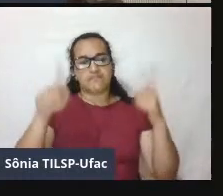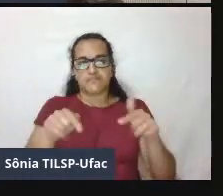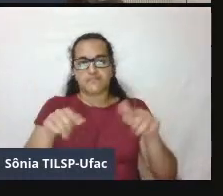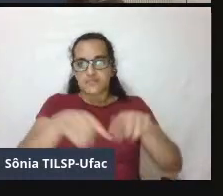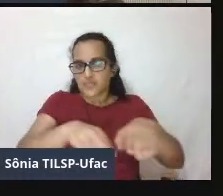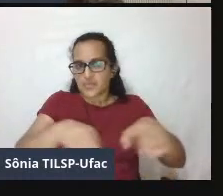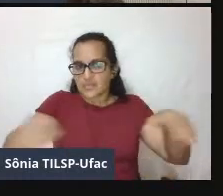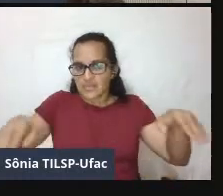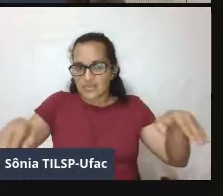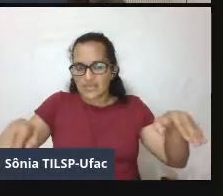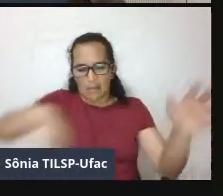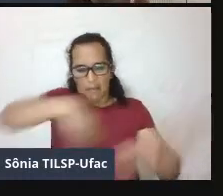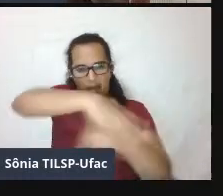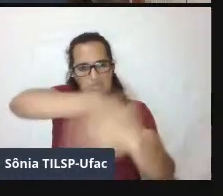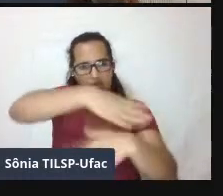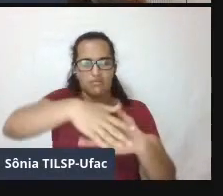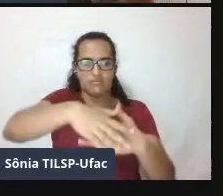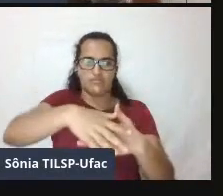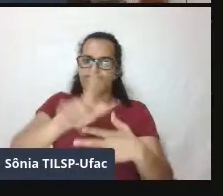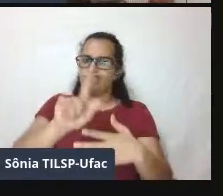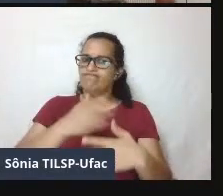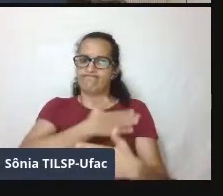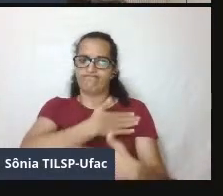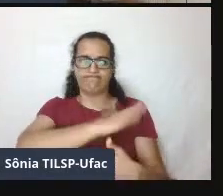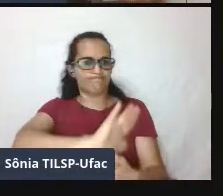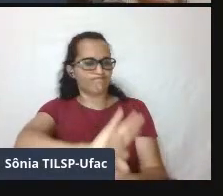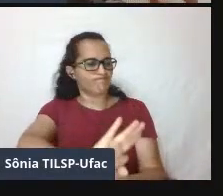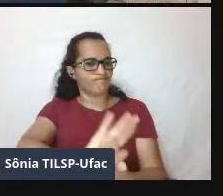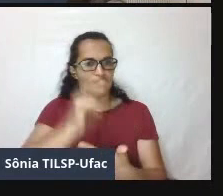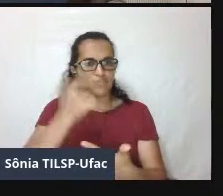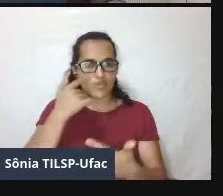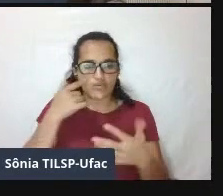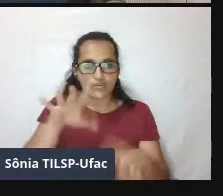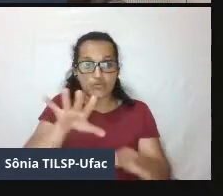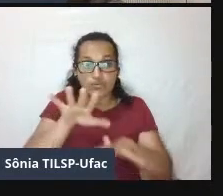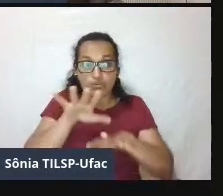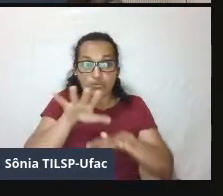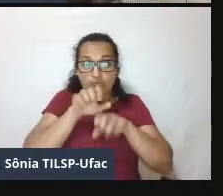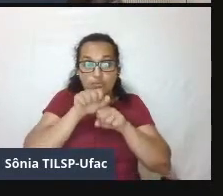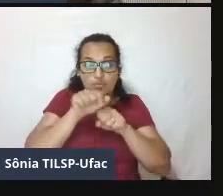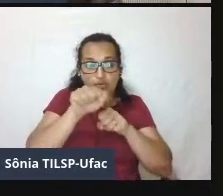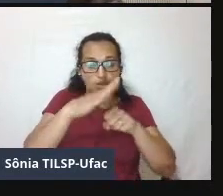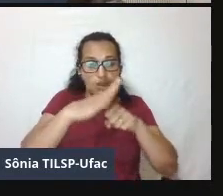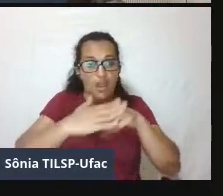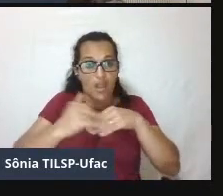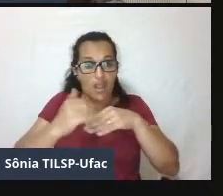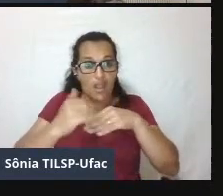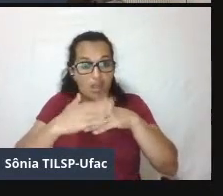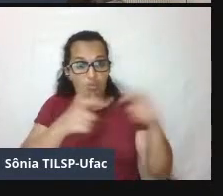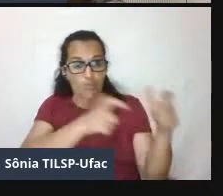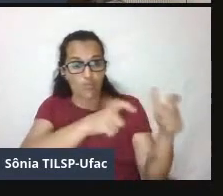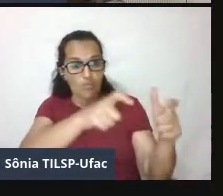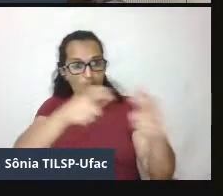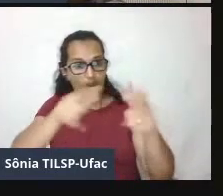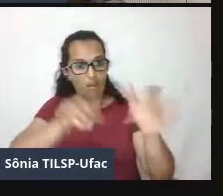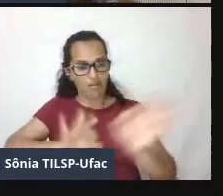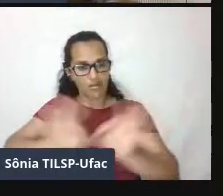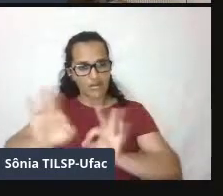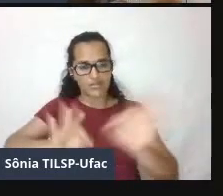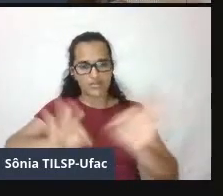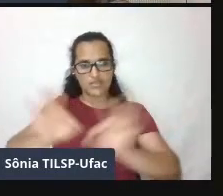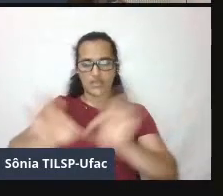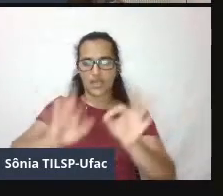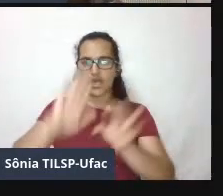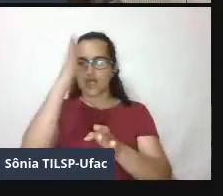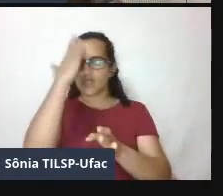estão bagunçadas. Então, quando a gente consegue adquirir e criar carinho pelo lugar onde você trabalha, você entende que não é